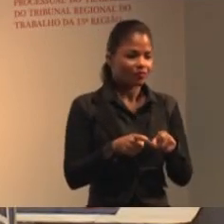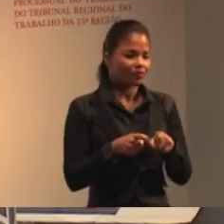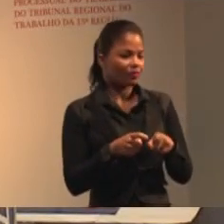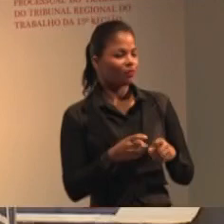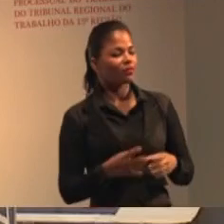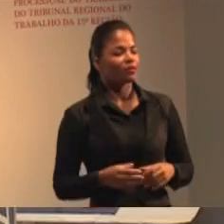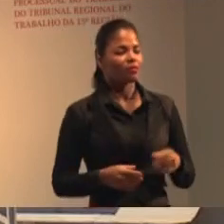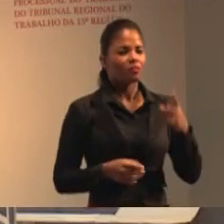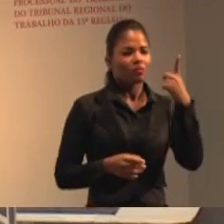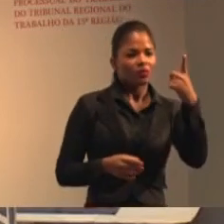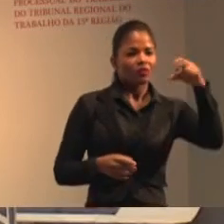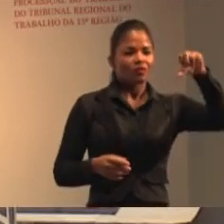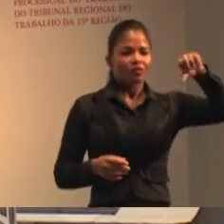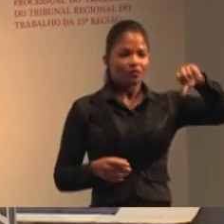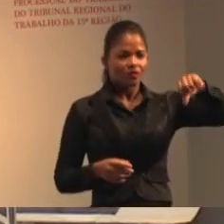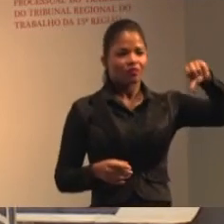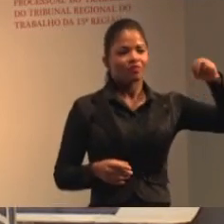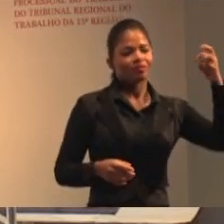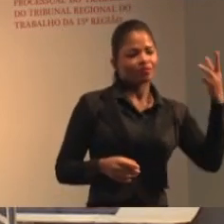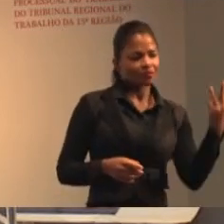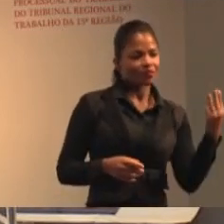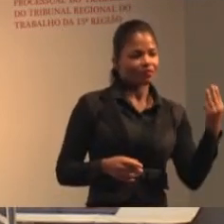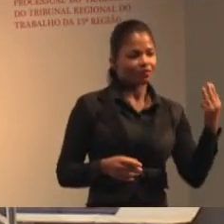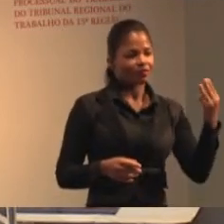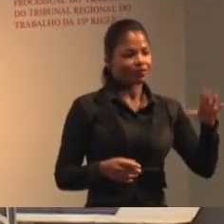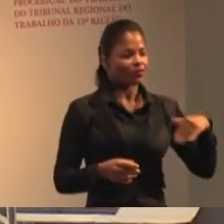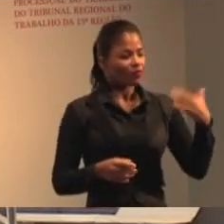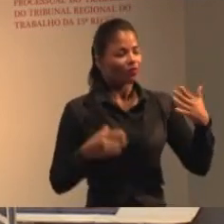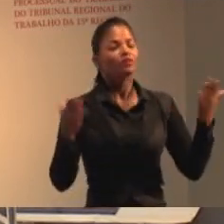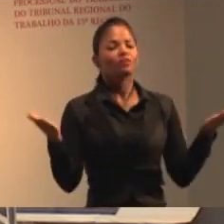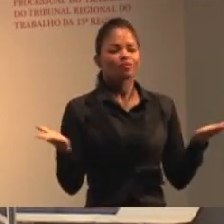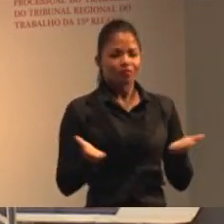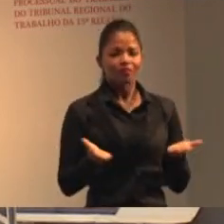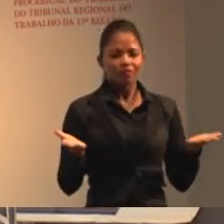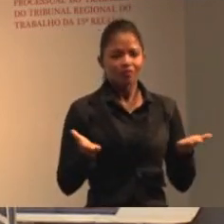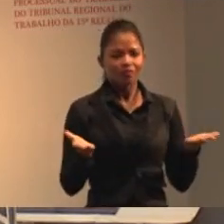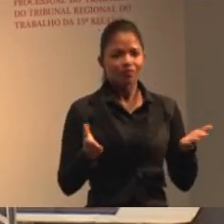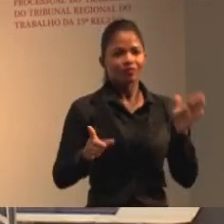ano de 1993, quanto